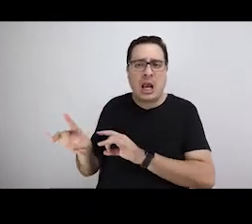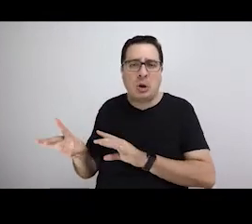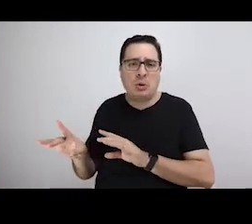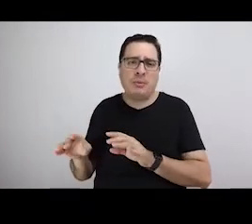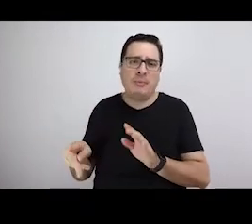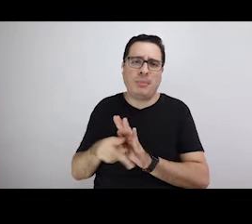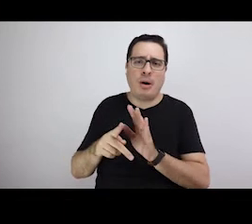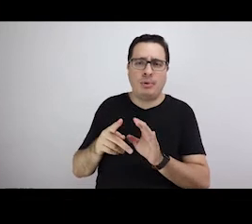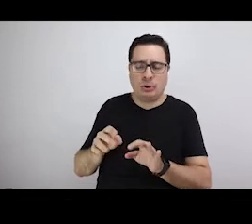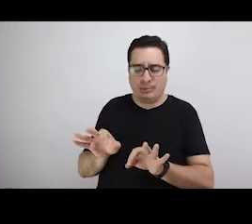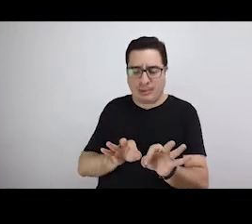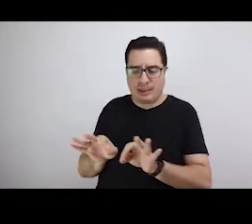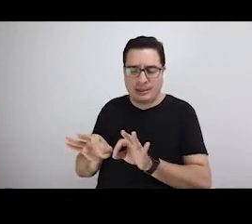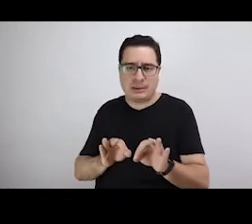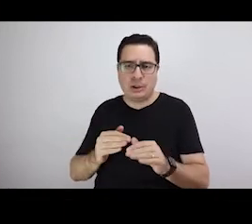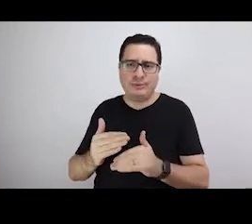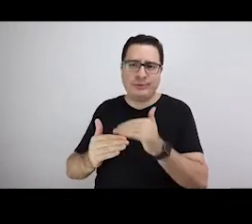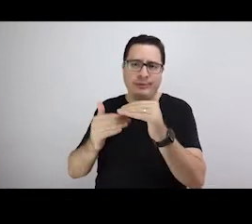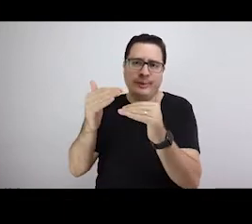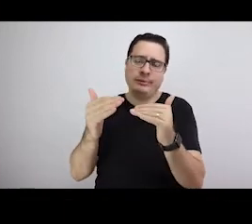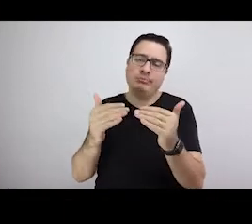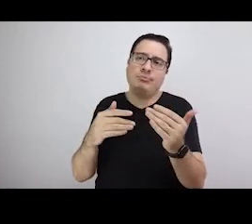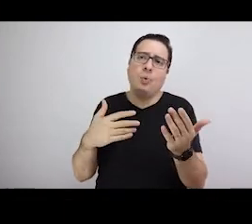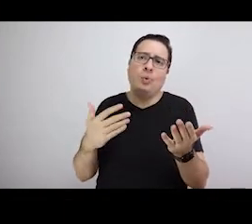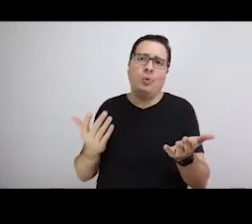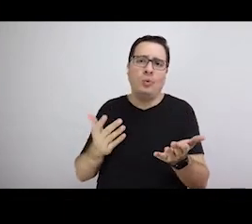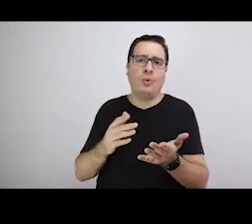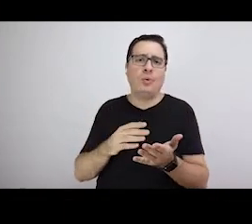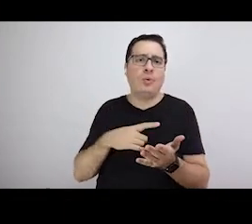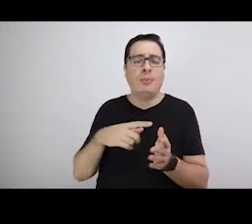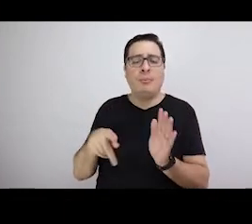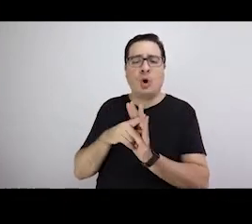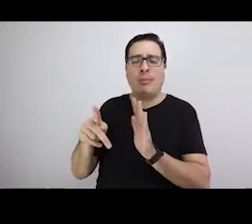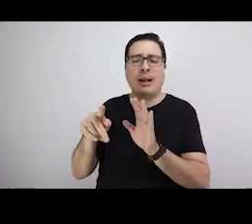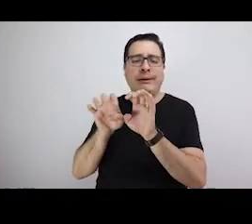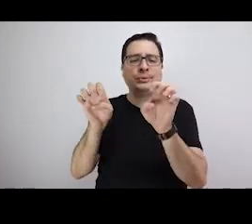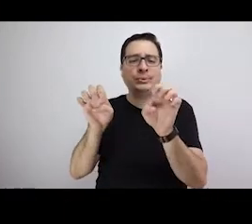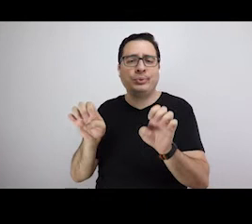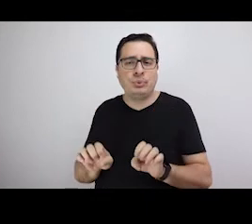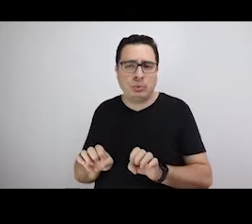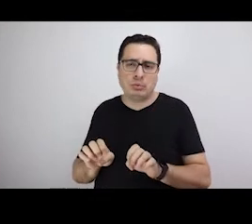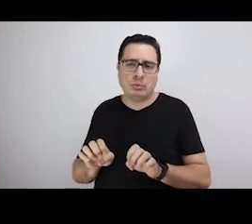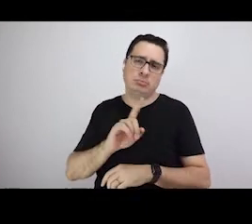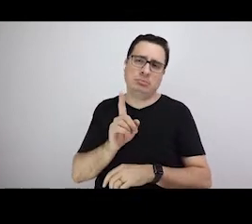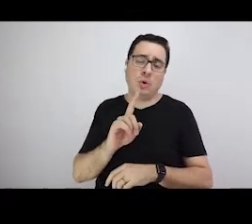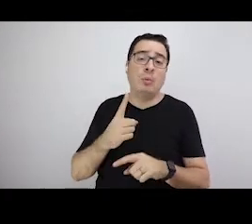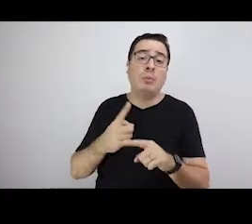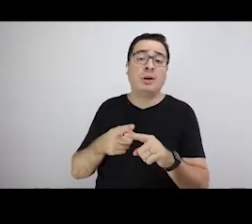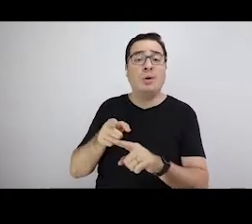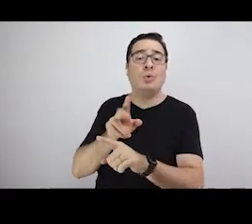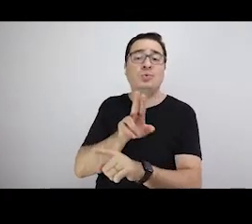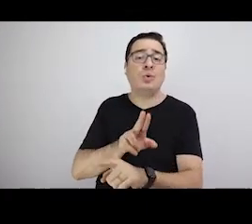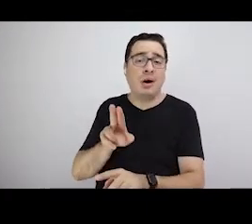de desenvolvimento, ou muito voltados à estrutura ou qualquer coisa do gênero, porque o seu usuário ele